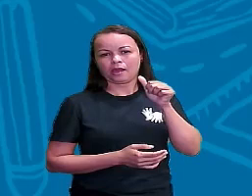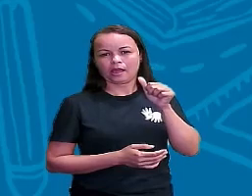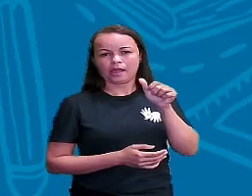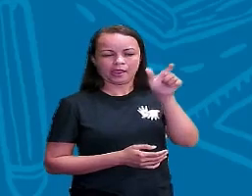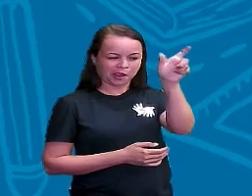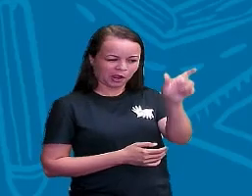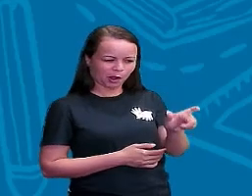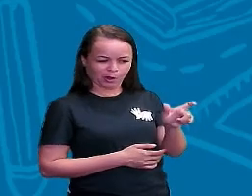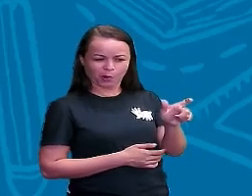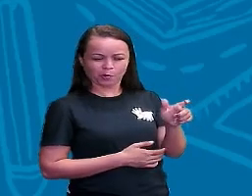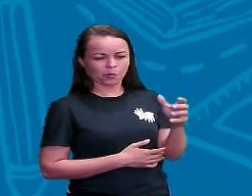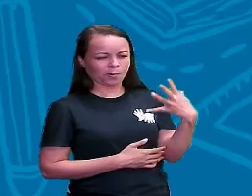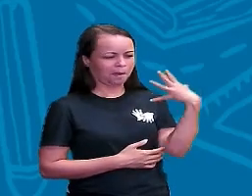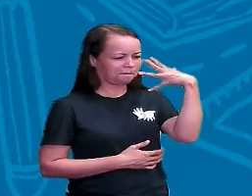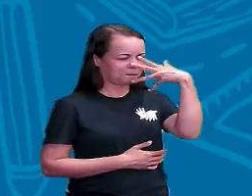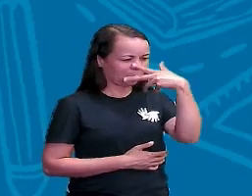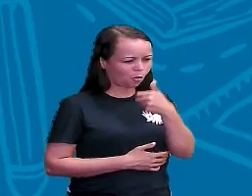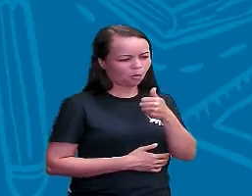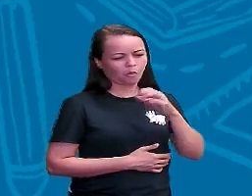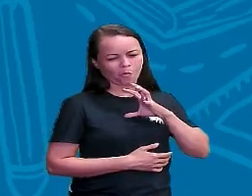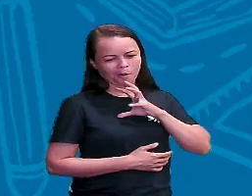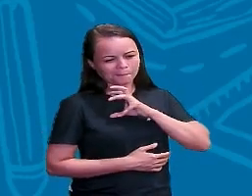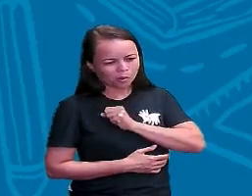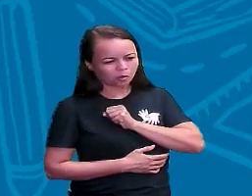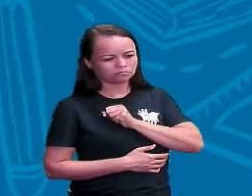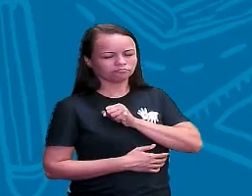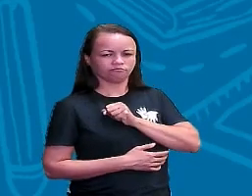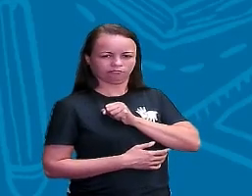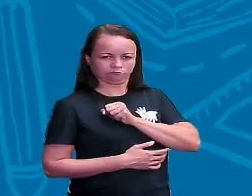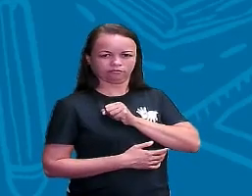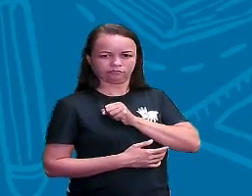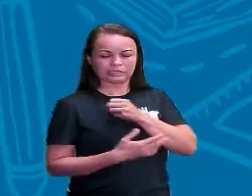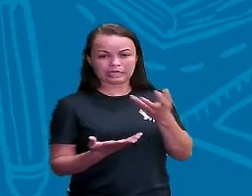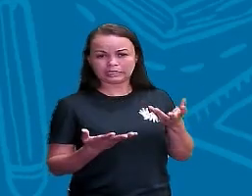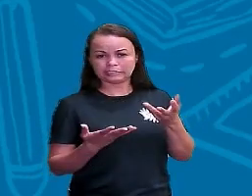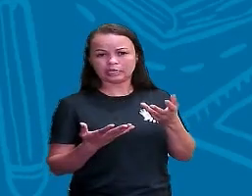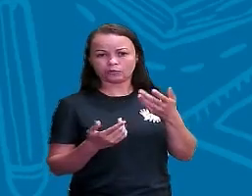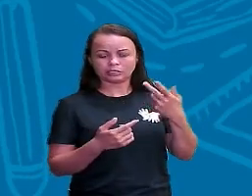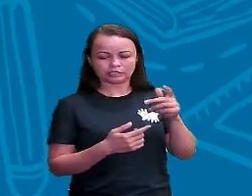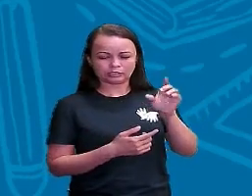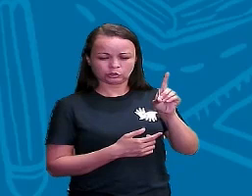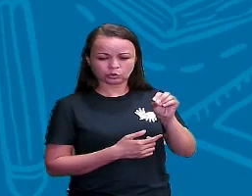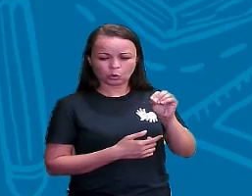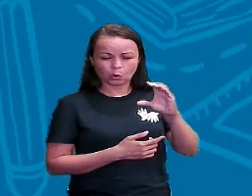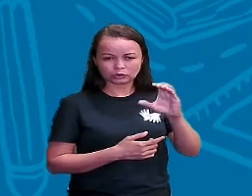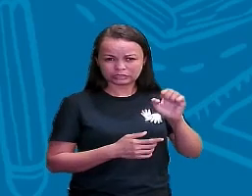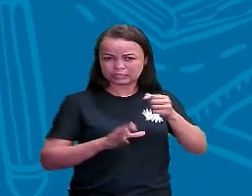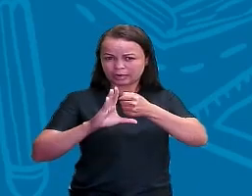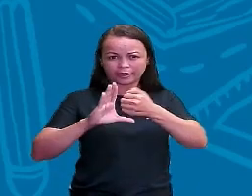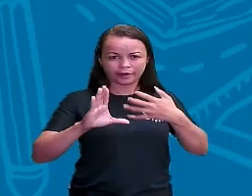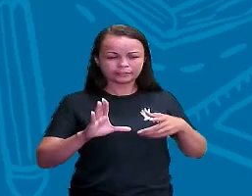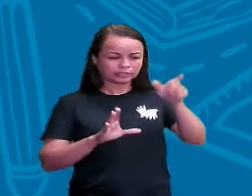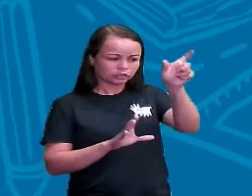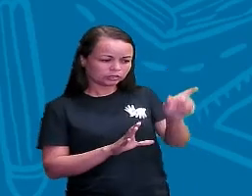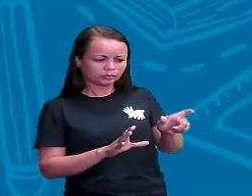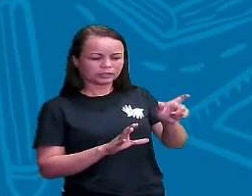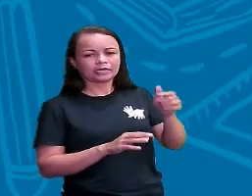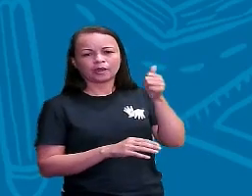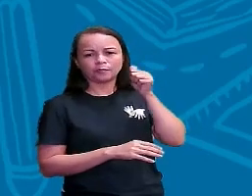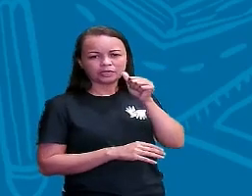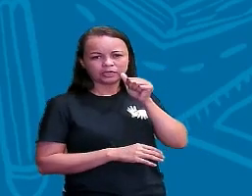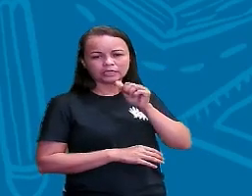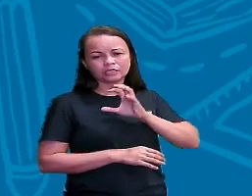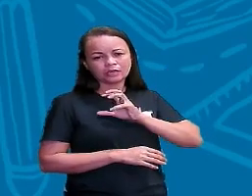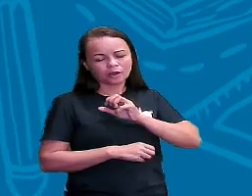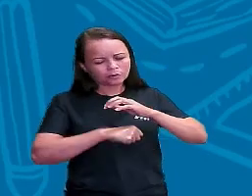não se trata ali daquele alimento, e sim de uma característica de Maria, que ela é doce, que ela é meiga.